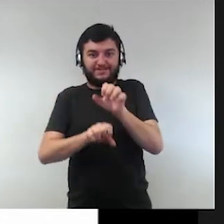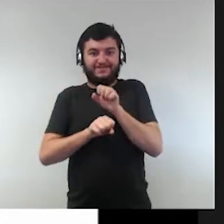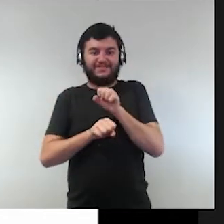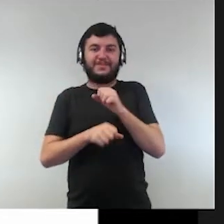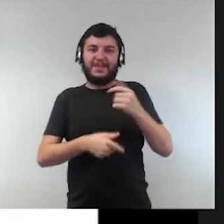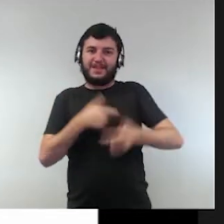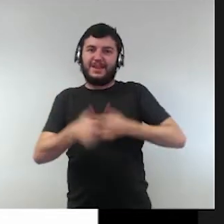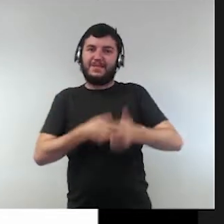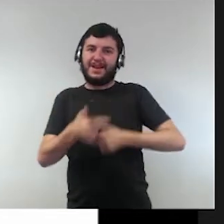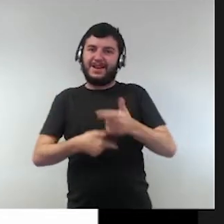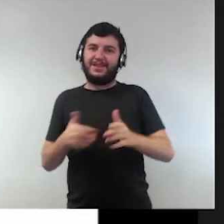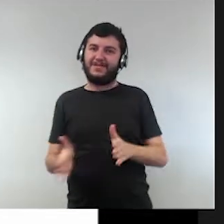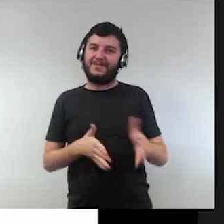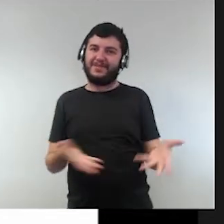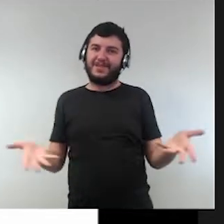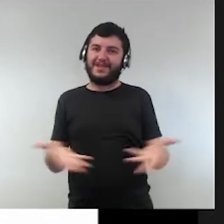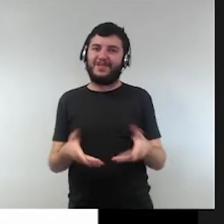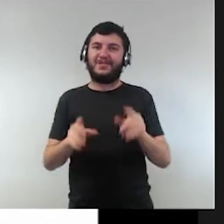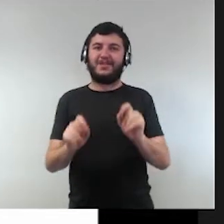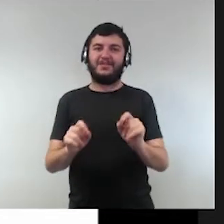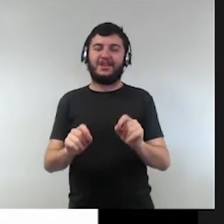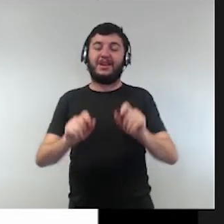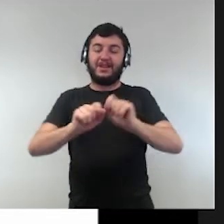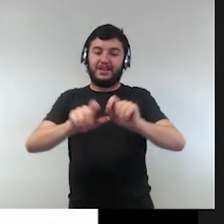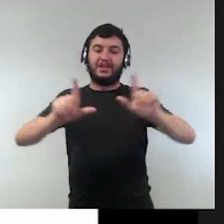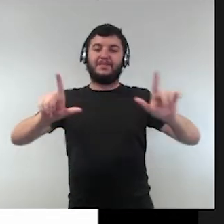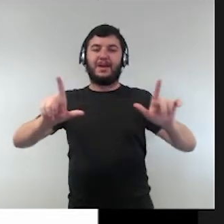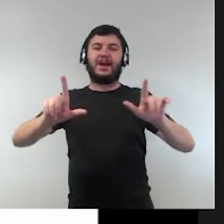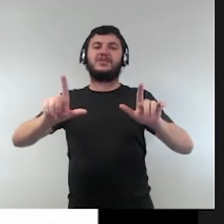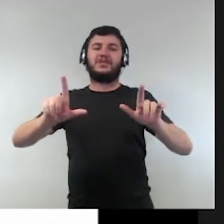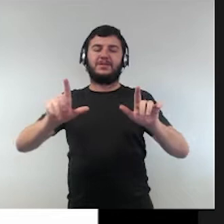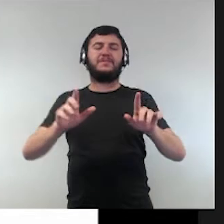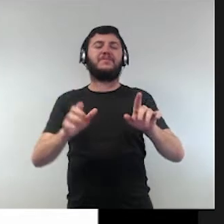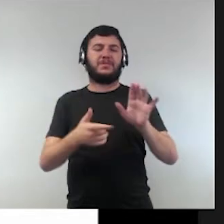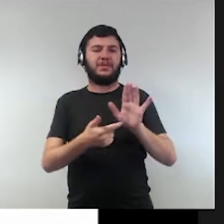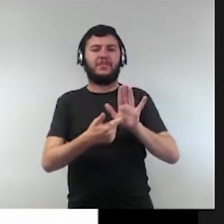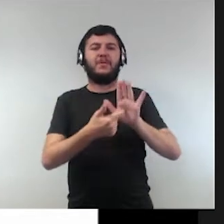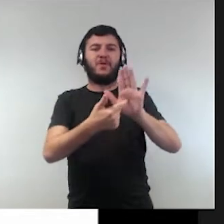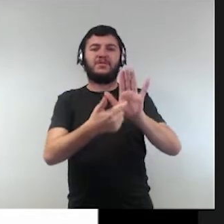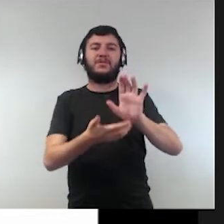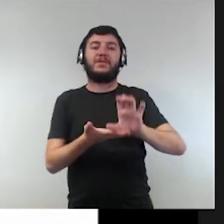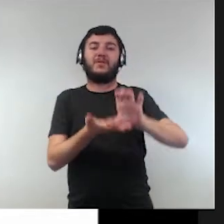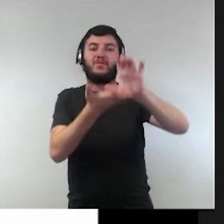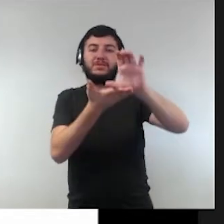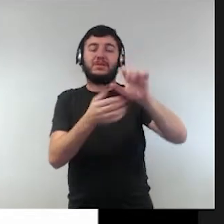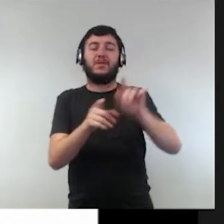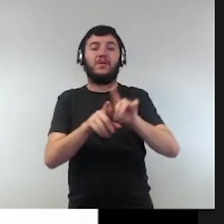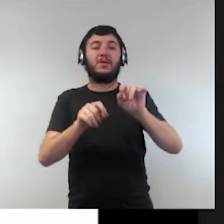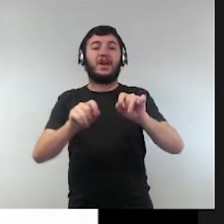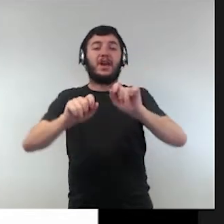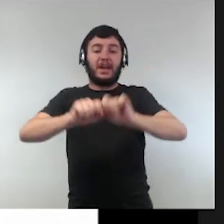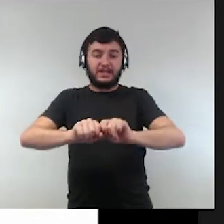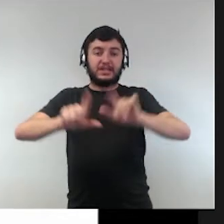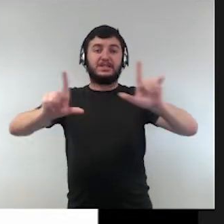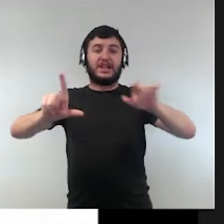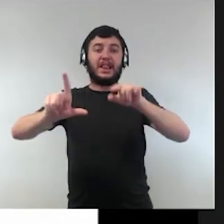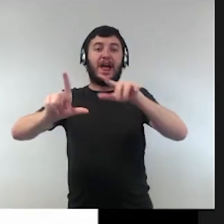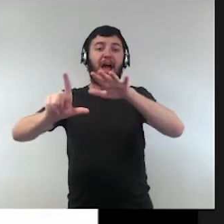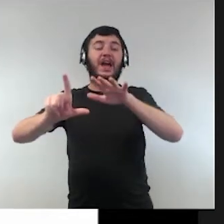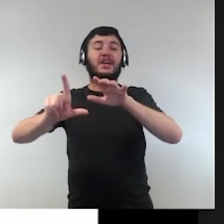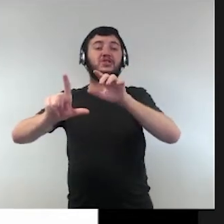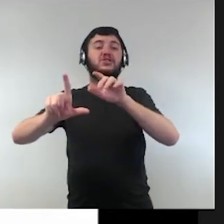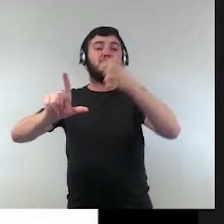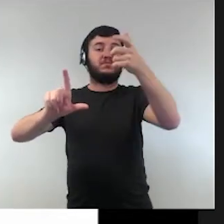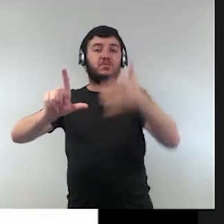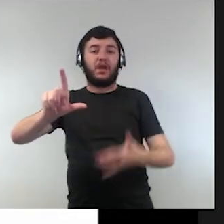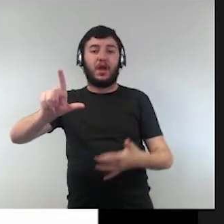minhas homenagens à comissão, meus colegas aqui do Rio de Janeiro, por isso esse slide aí. Em segundo lugar, gostaria